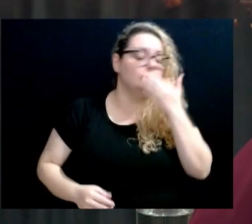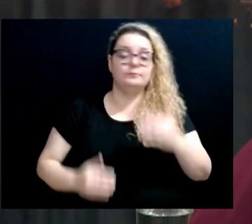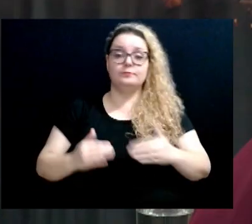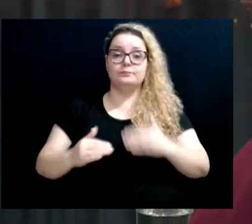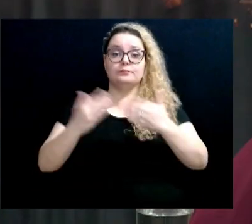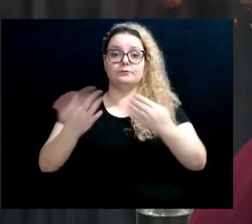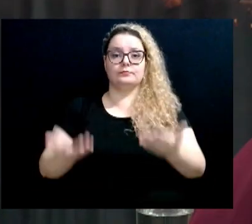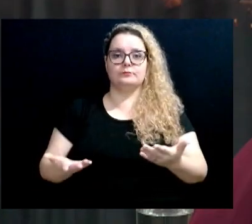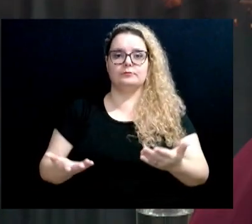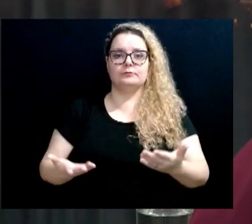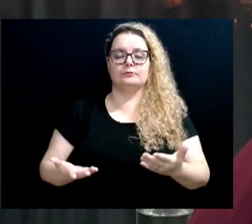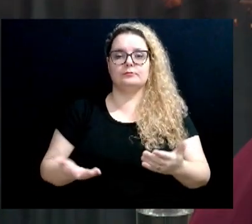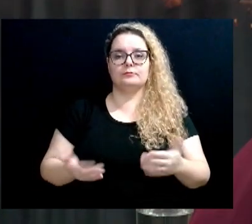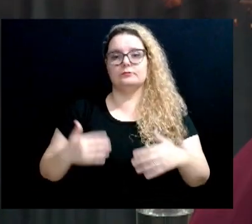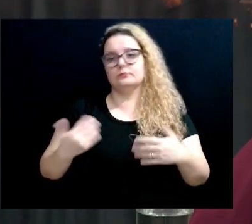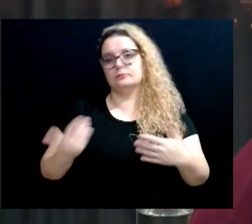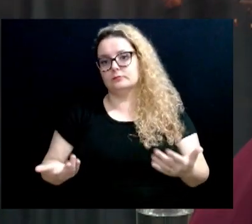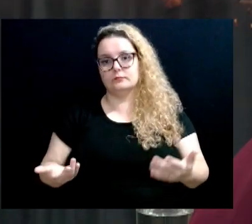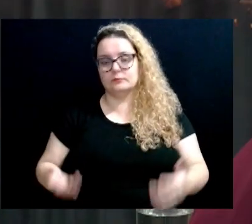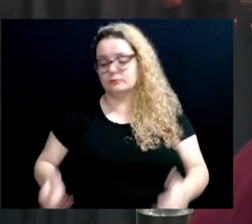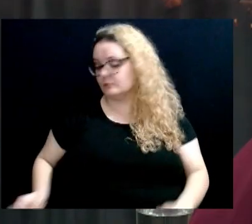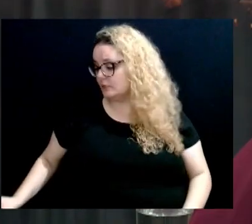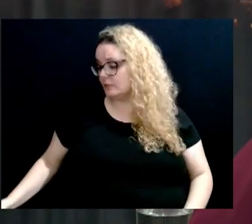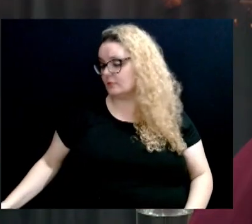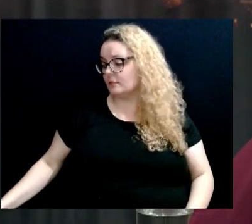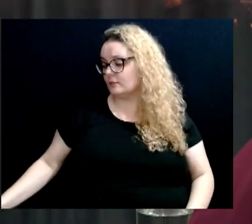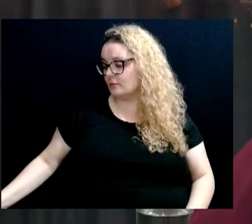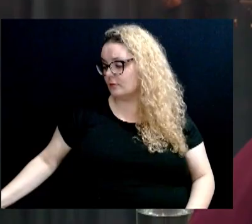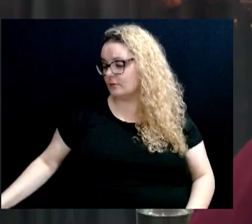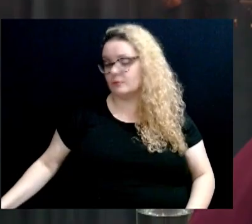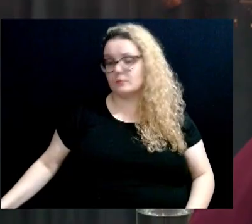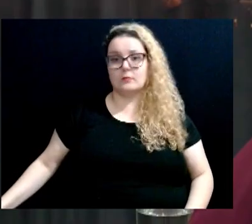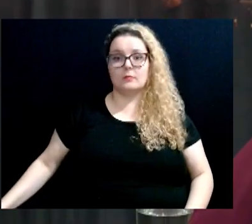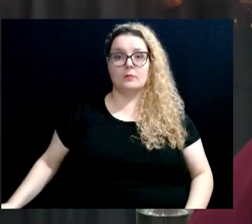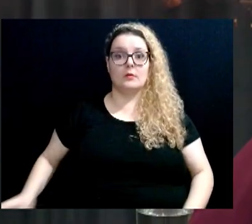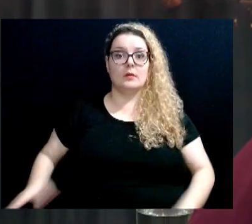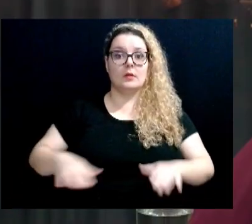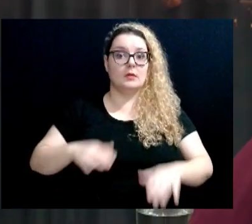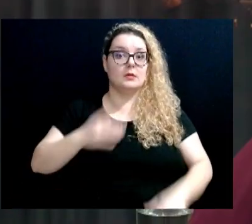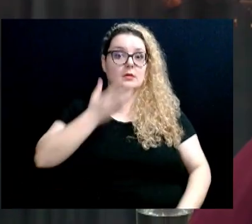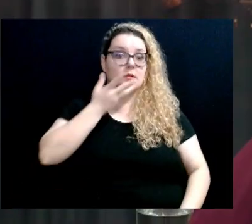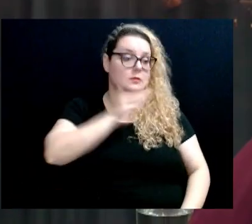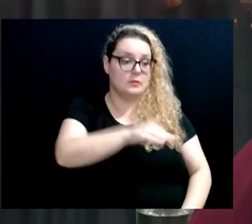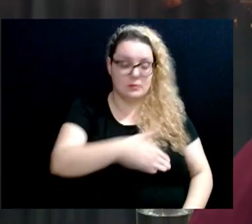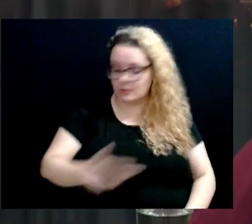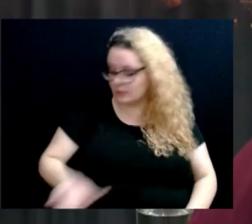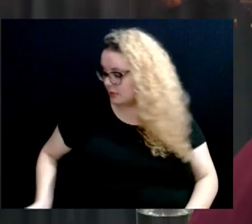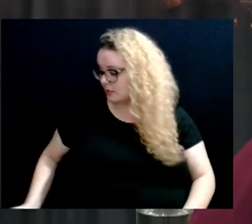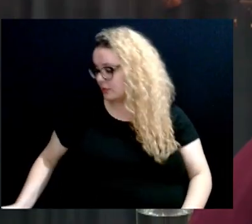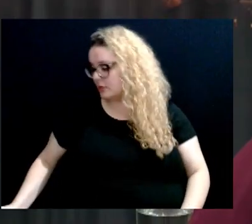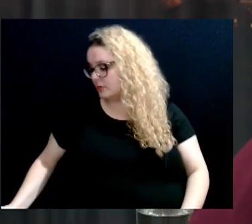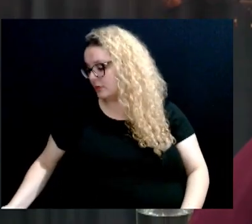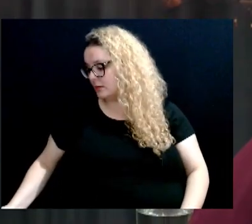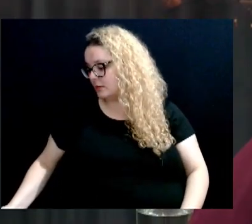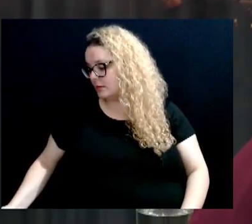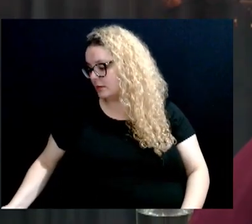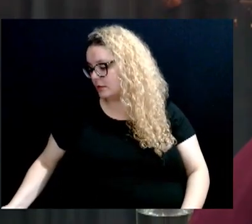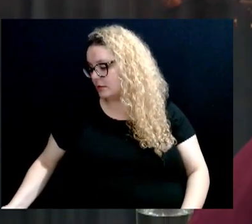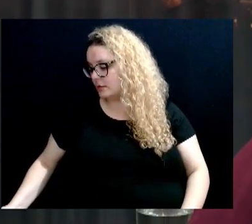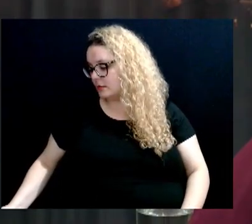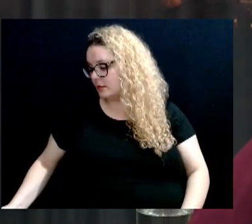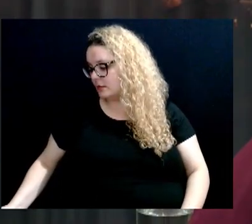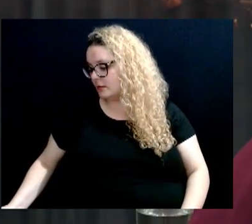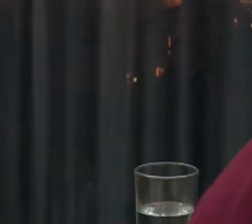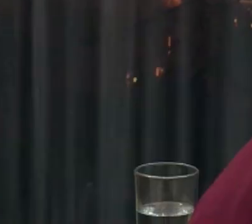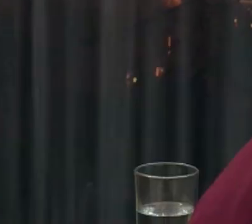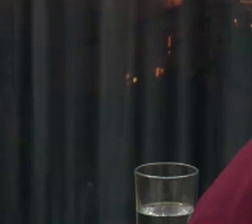né, às vezes a criança não é acordada para ir para a escola, a criança, né, enfim, várias questões que ela mesma se acorda, ela mesma vai para a